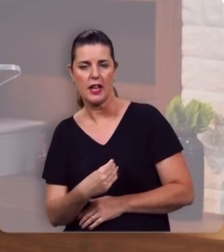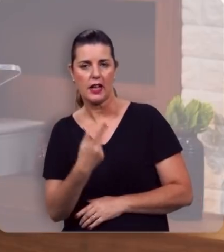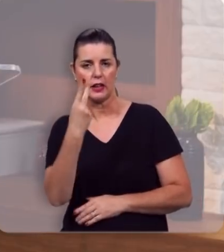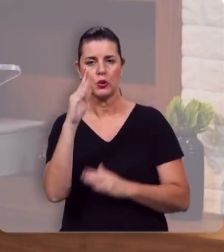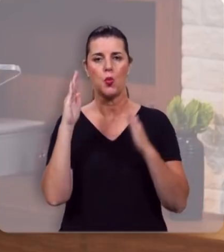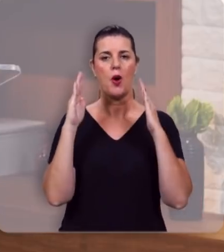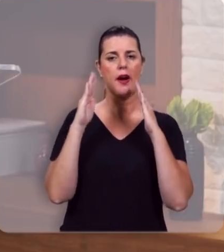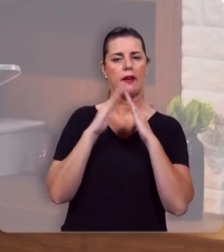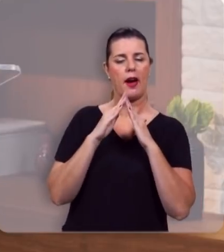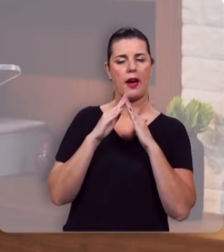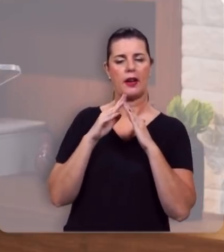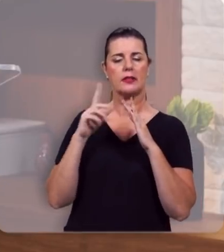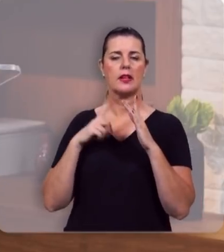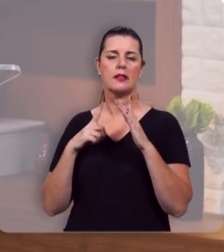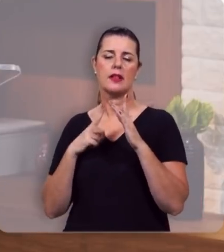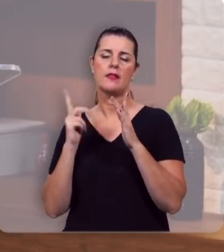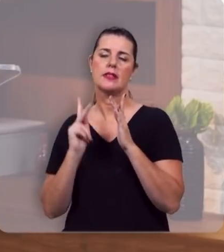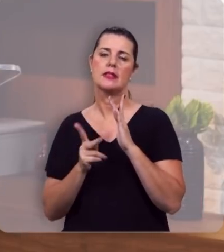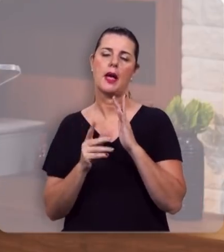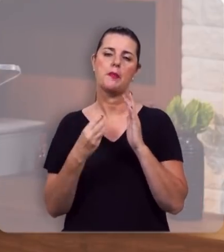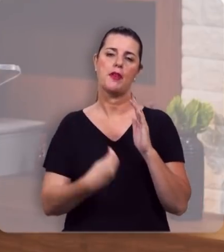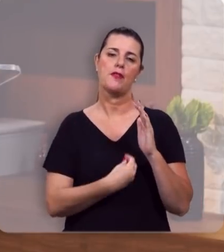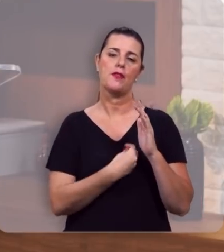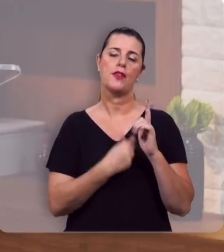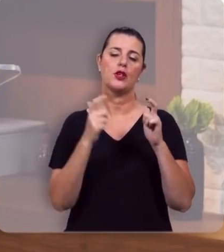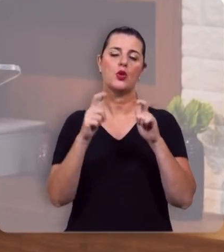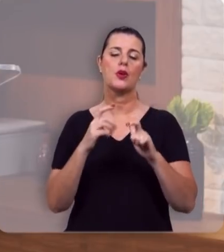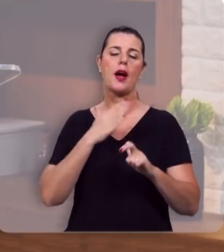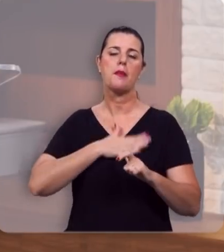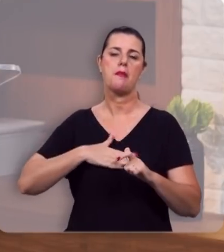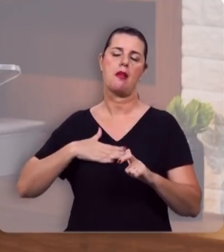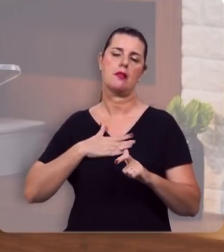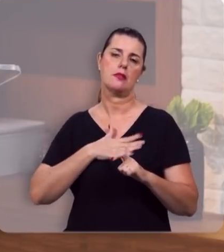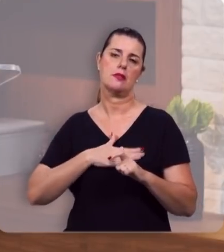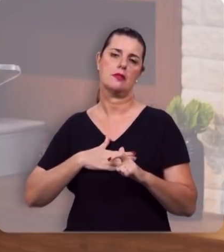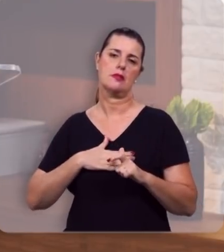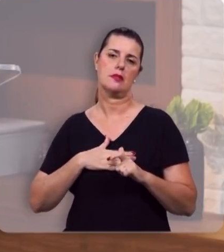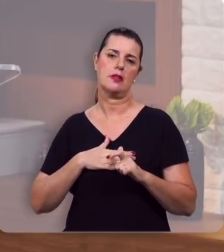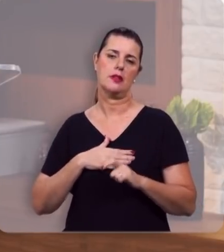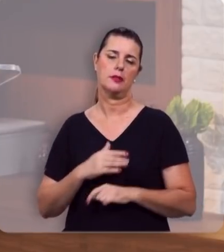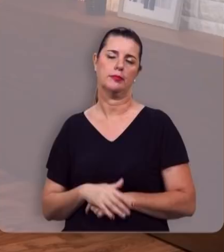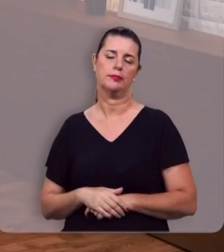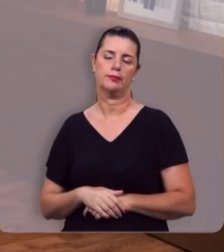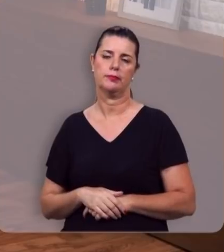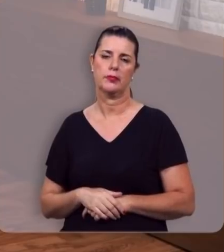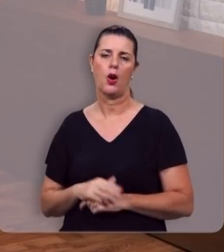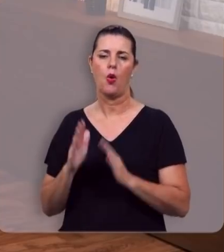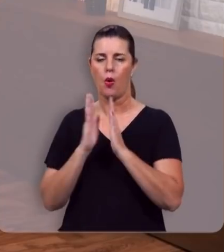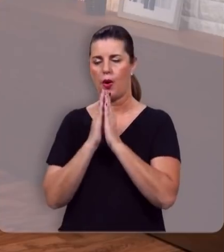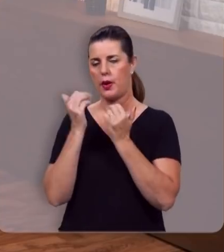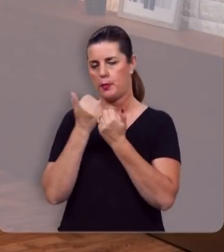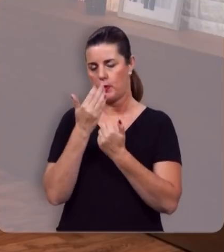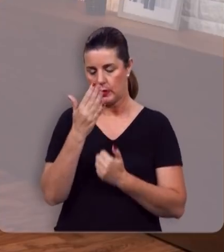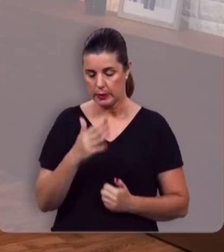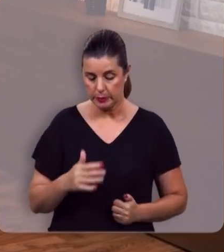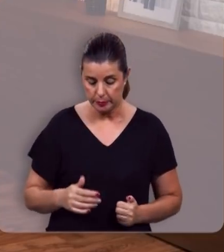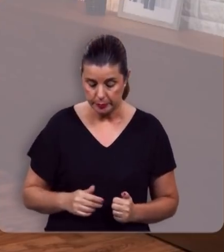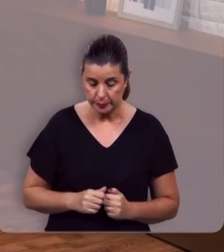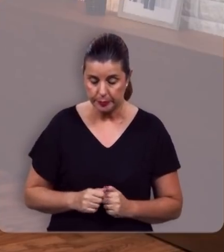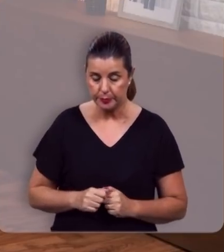sua casa seja uma fonte de vida, um lugar de prazer e deleite. Eu quero orar com